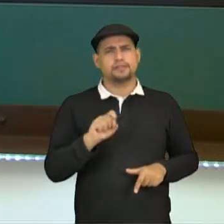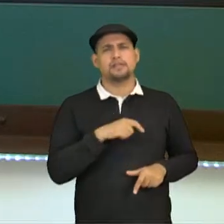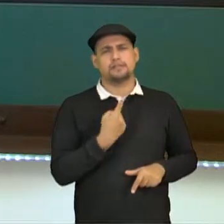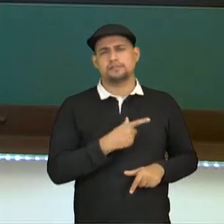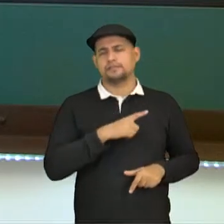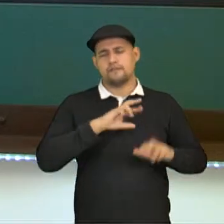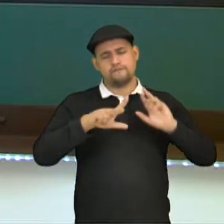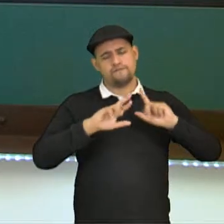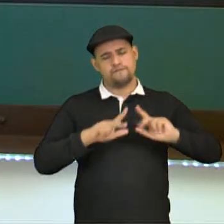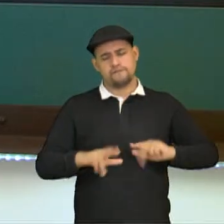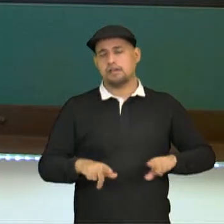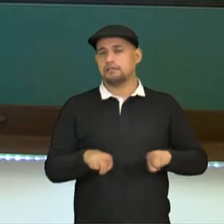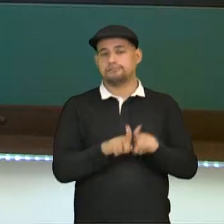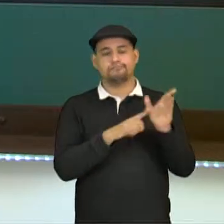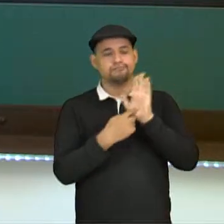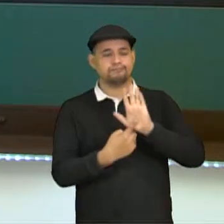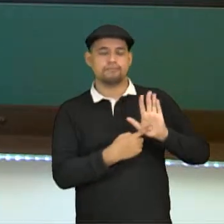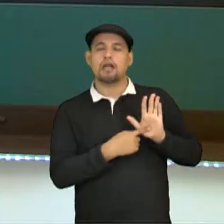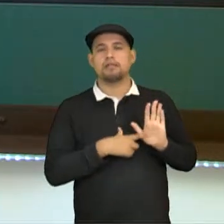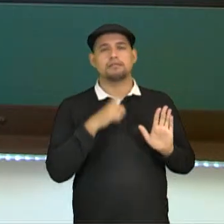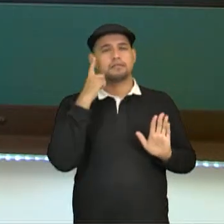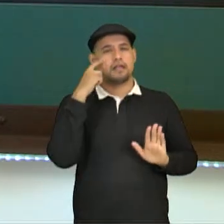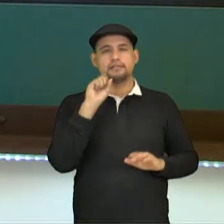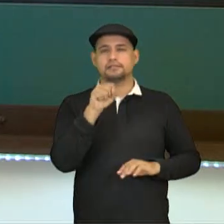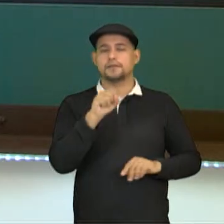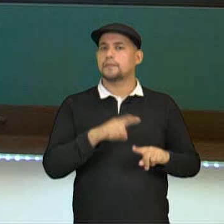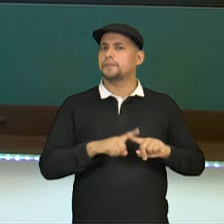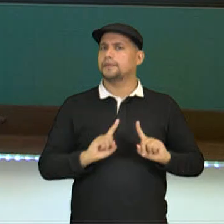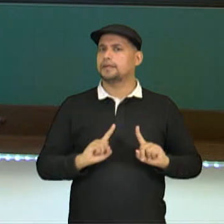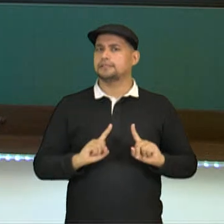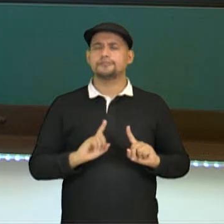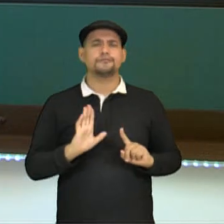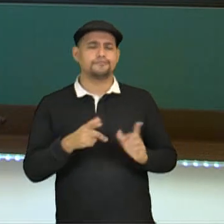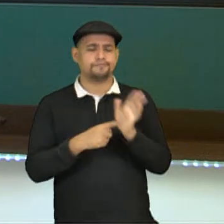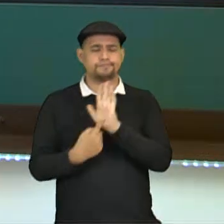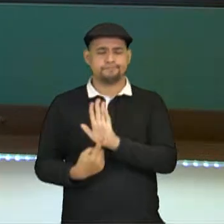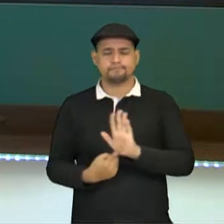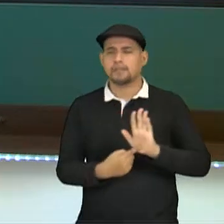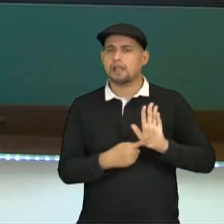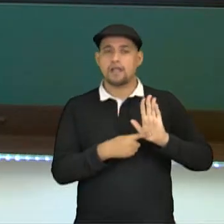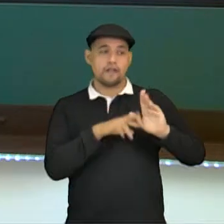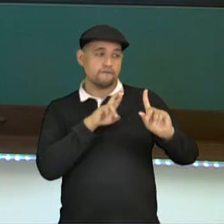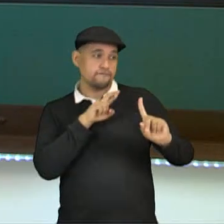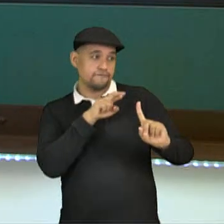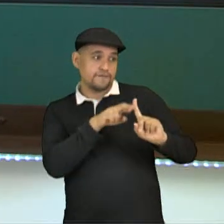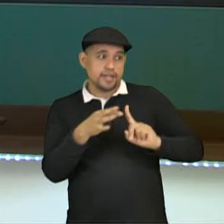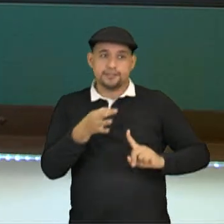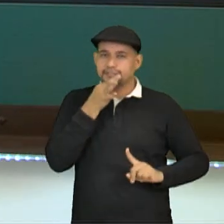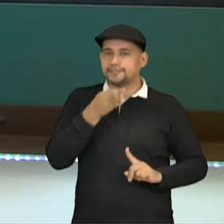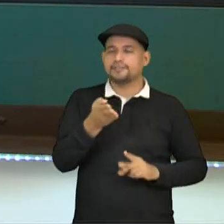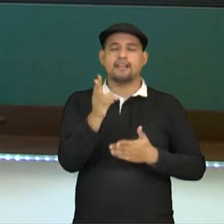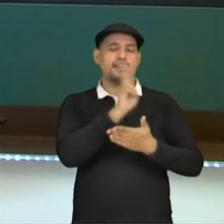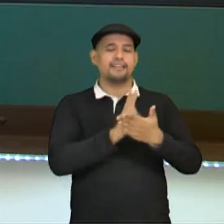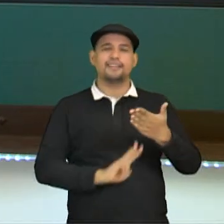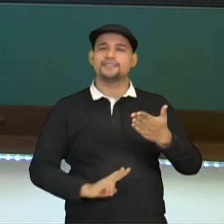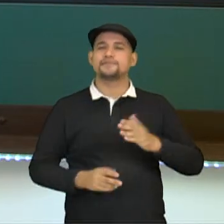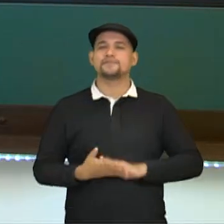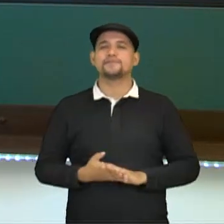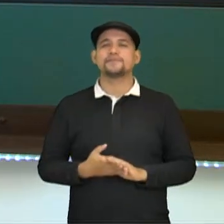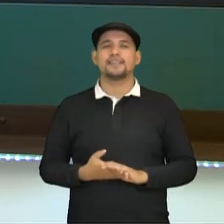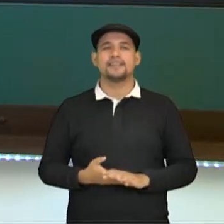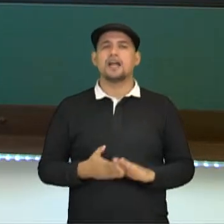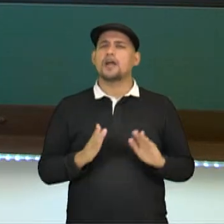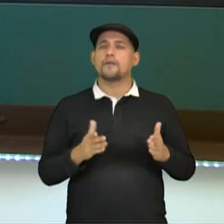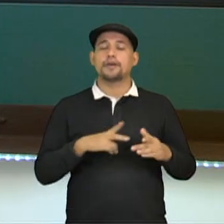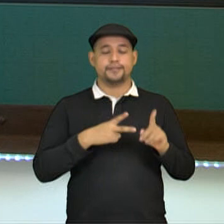tantas outras que também nos trazem essa possibilidade, né? Então trouxe essa como referência, fica a dica para vocês de leitura. E vamos